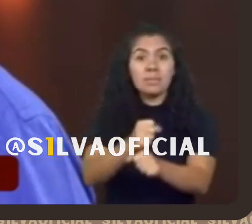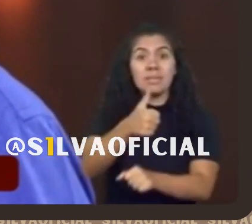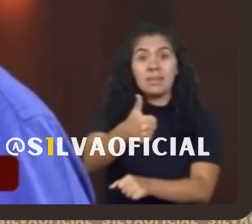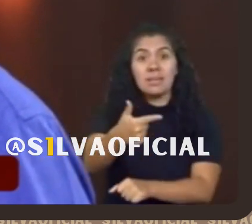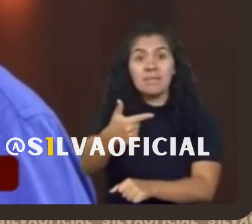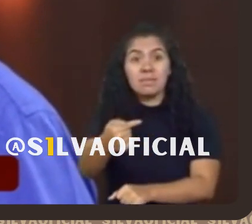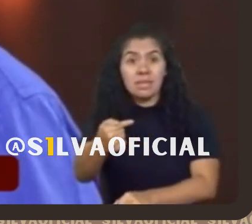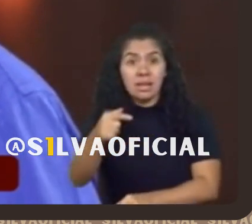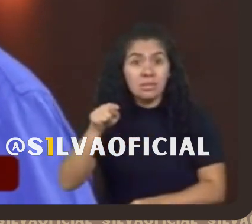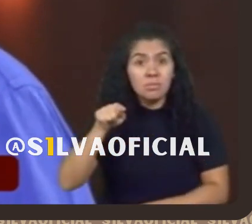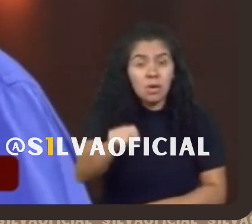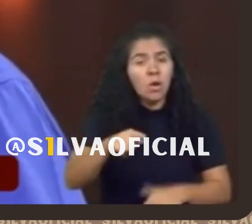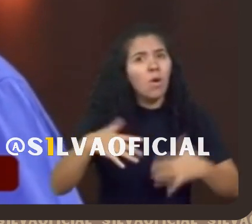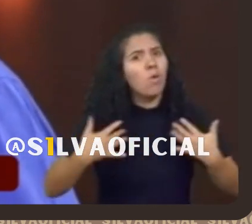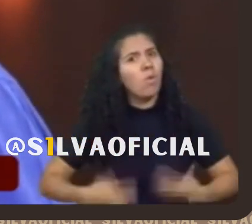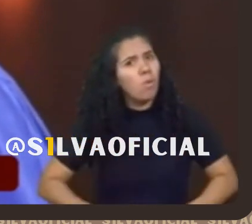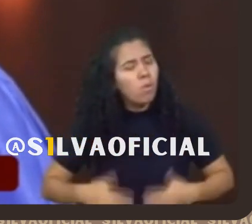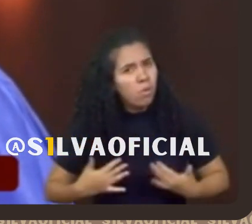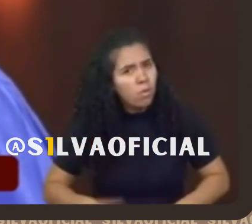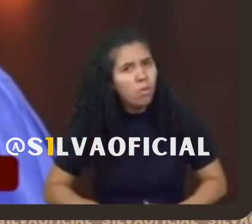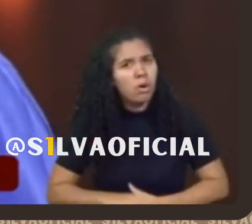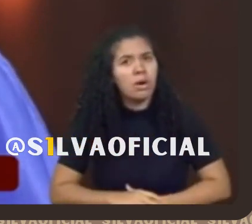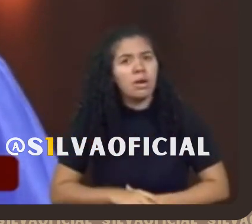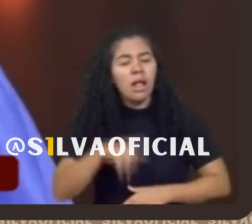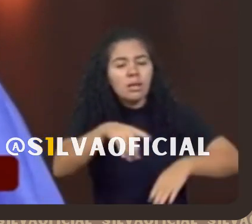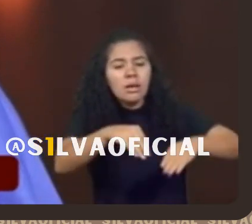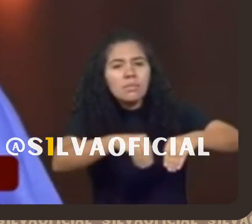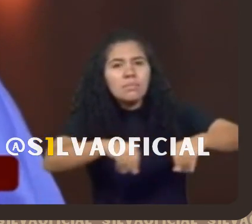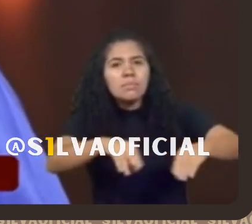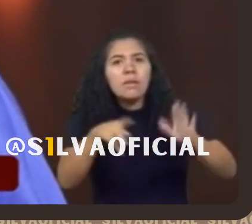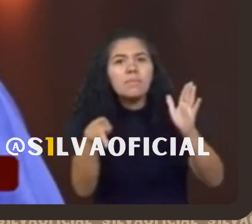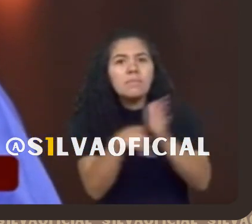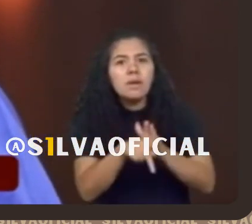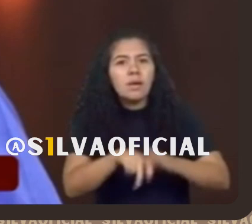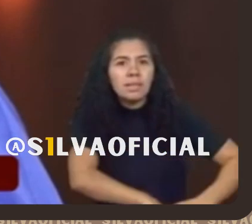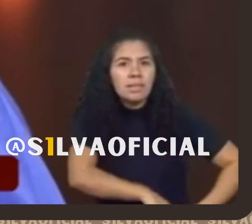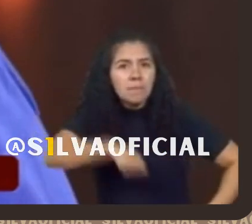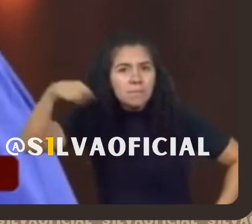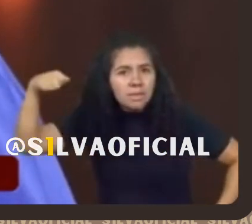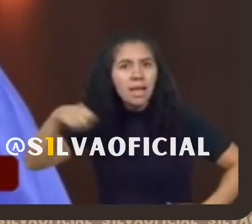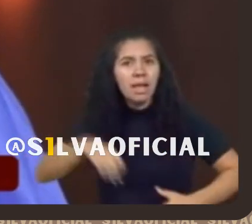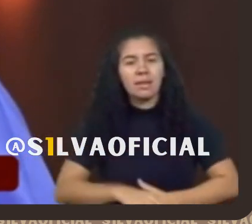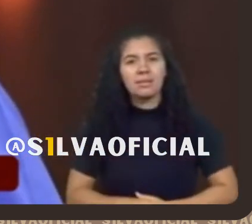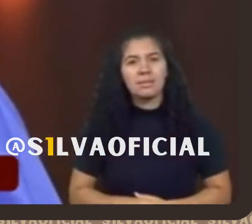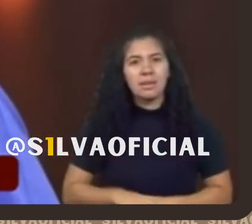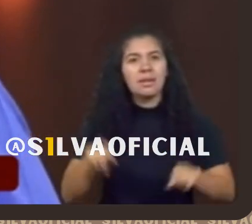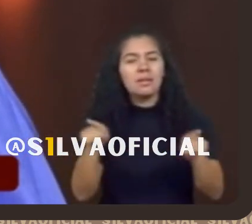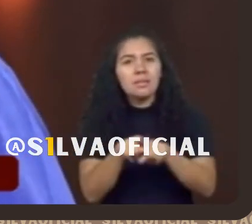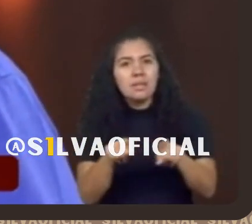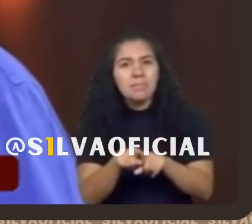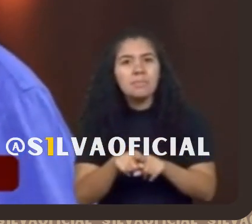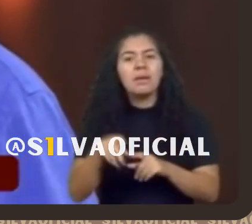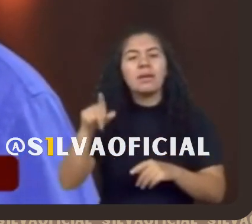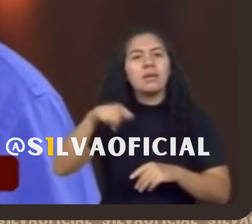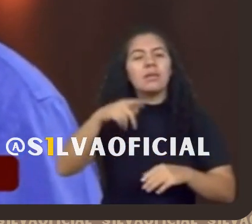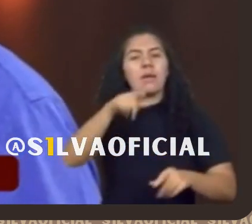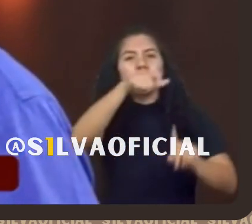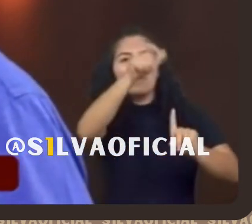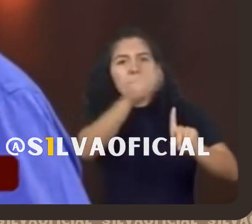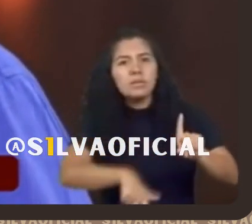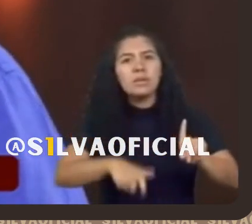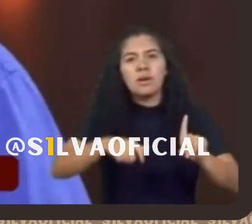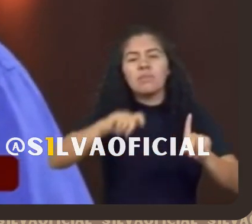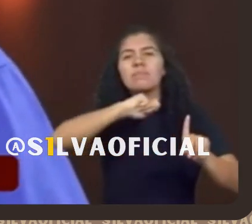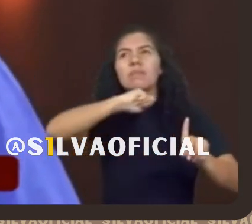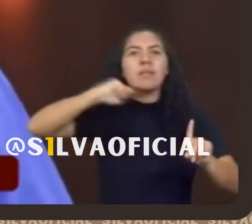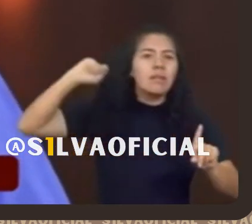Independência a nossa mina do Betinho do enfil do Milton Nascimento do Tiradentes Ah não pode